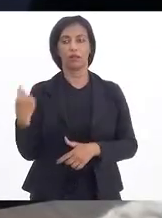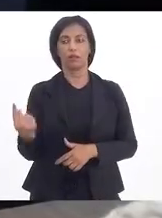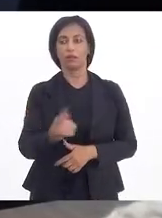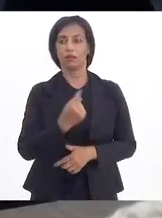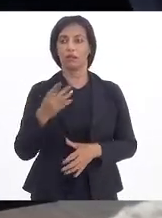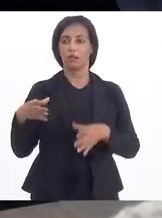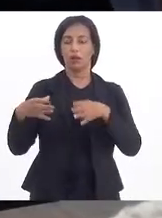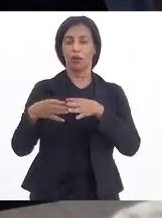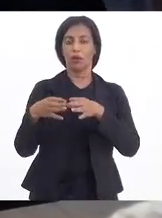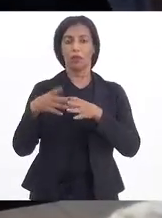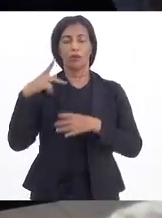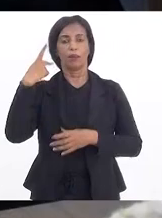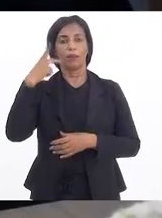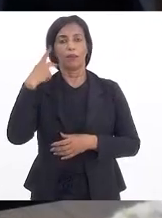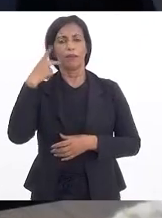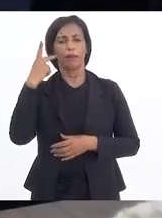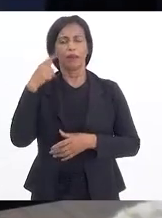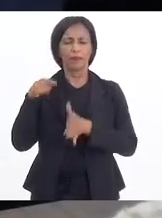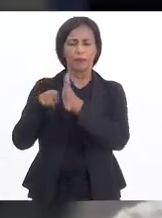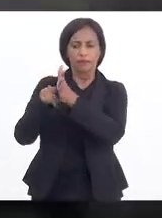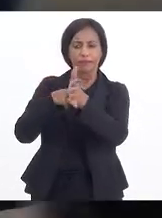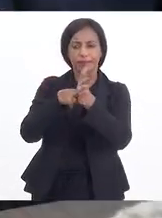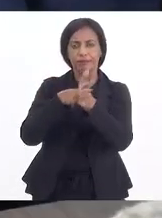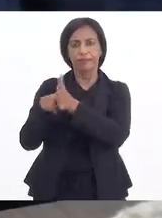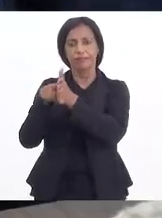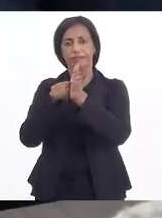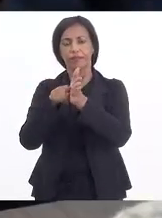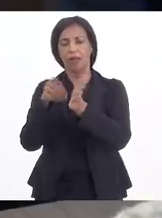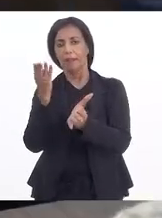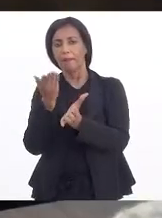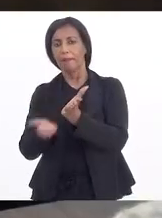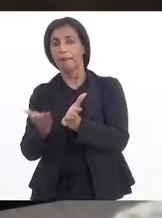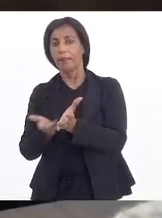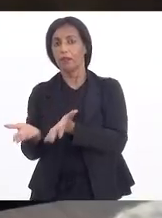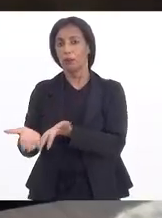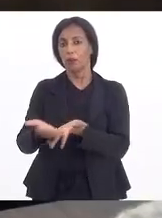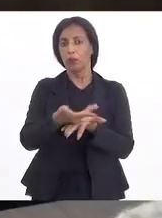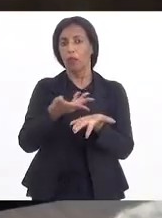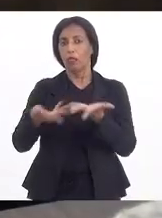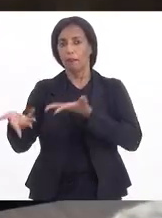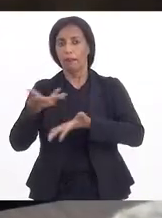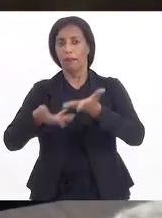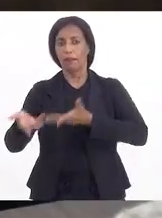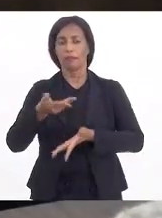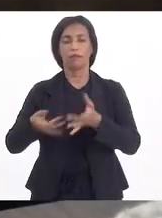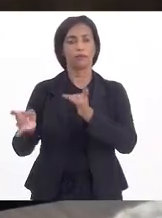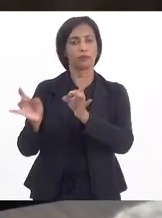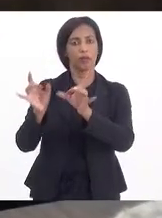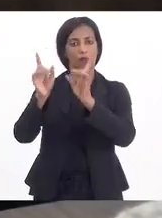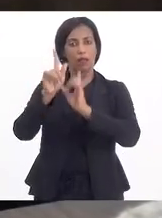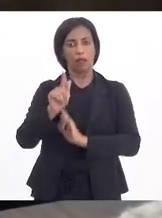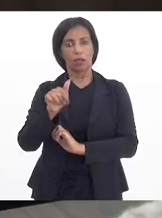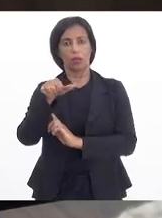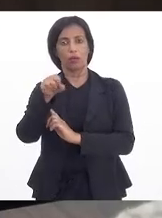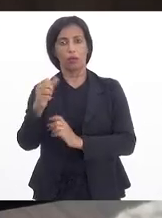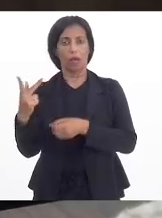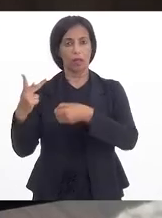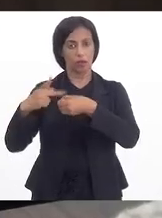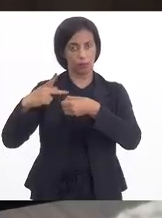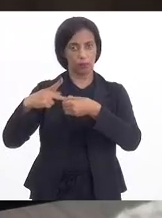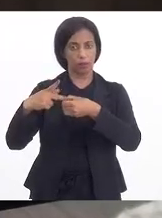nossa comissão parlamentar de inquérito que investigou as perdas de arrecadação nas participações especiais do gás e do